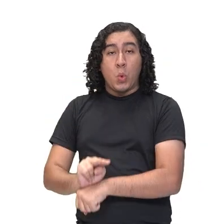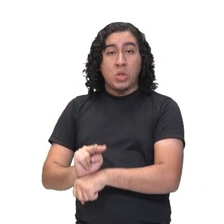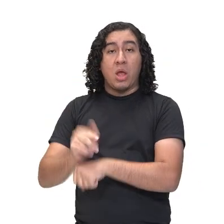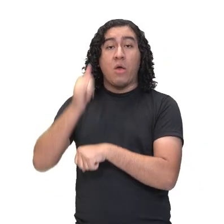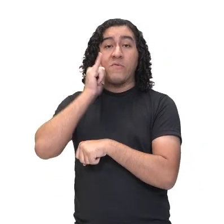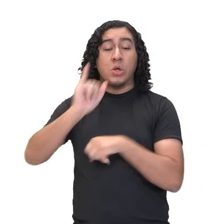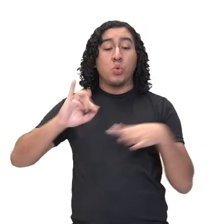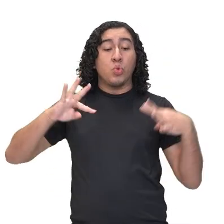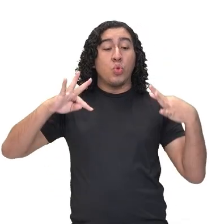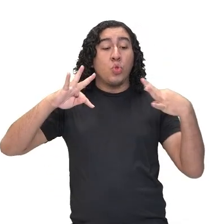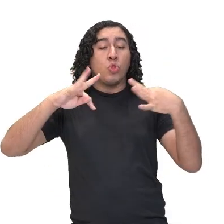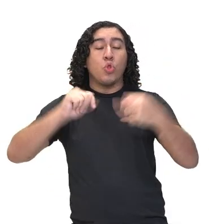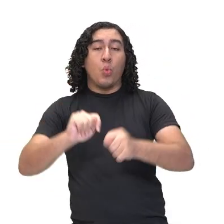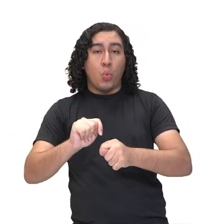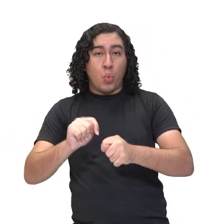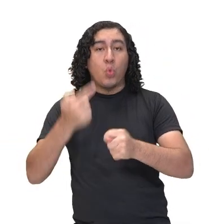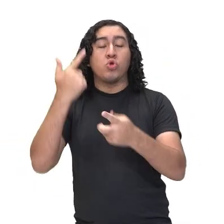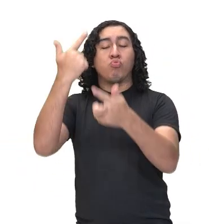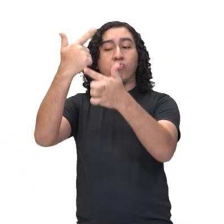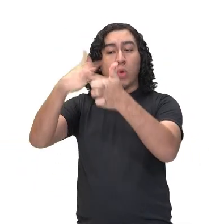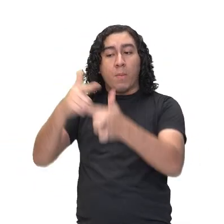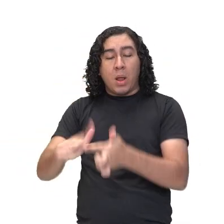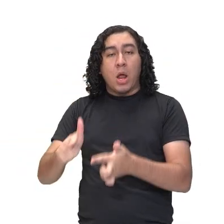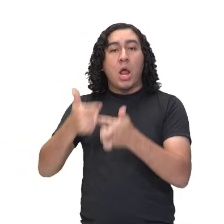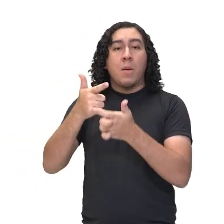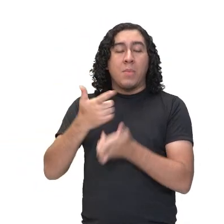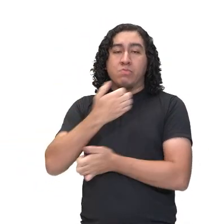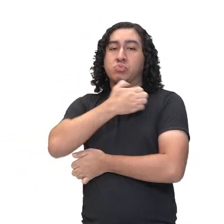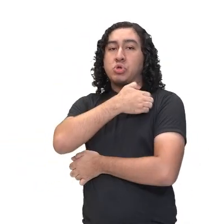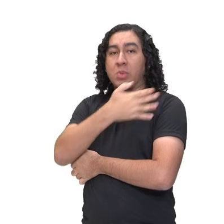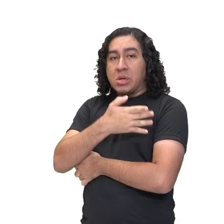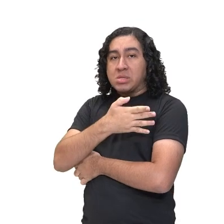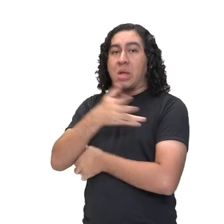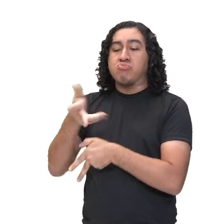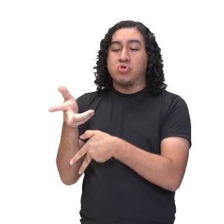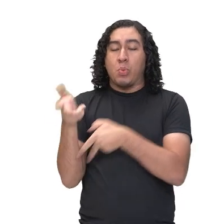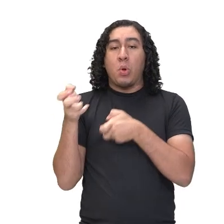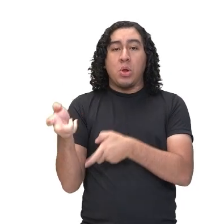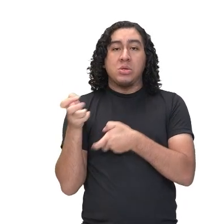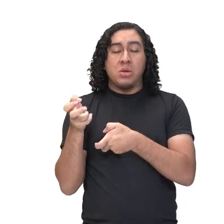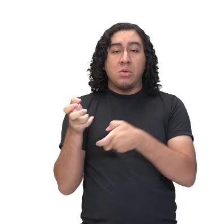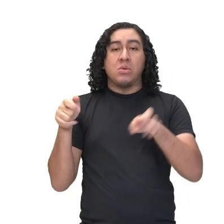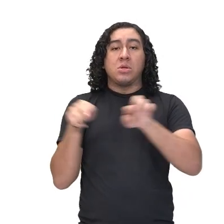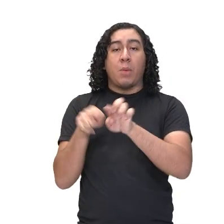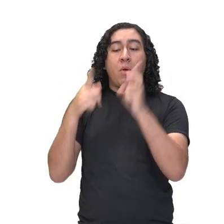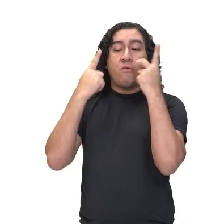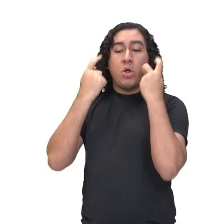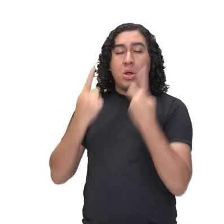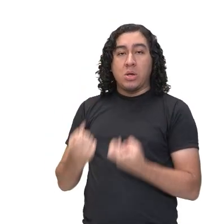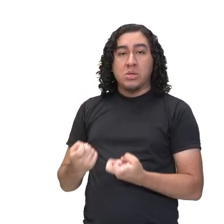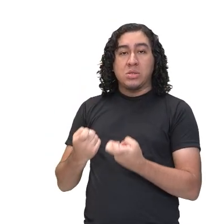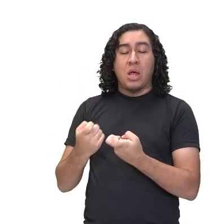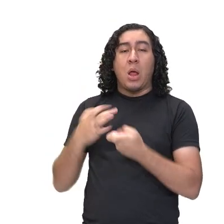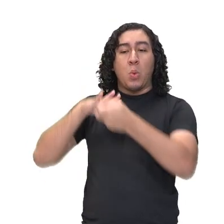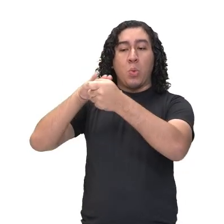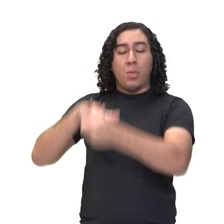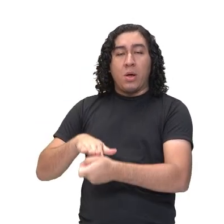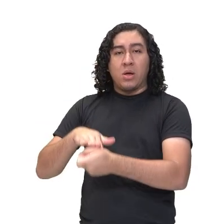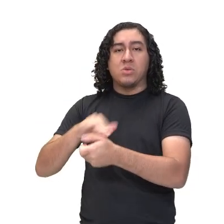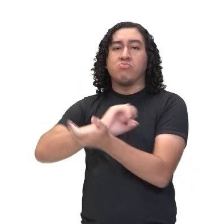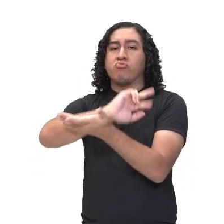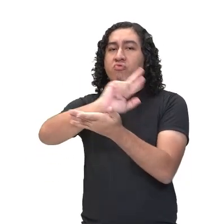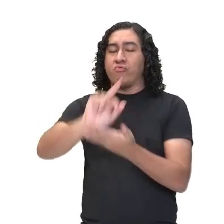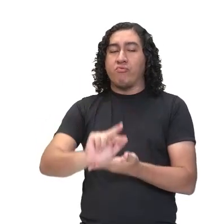forma de negligência, discriminação, exploração, violência, crueldade e